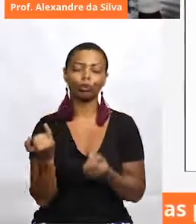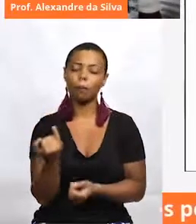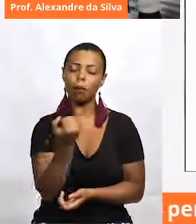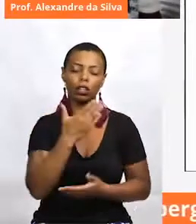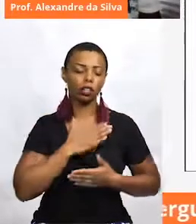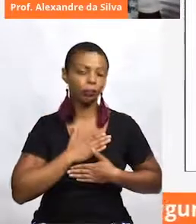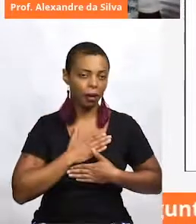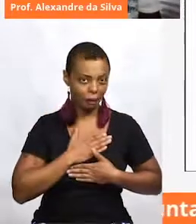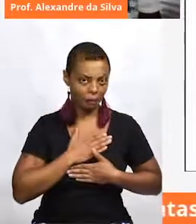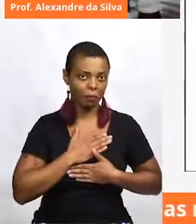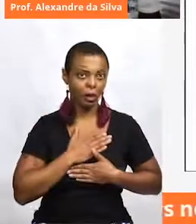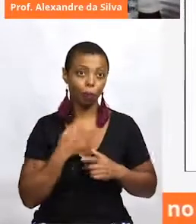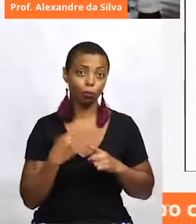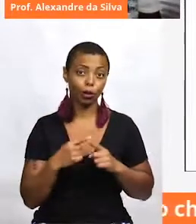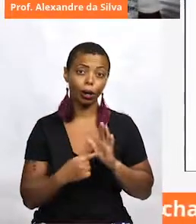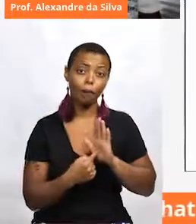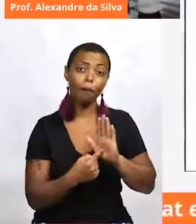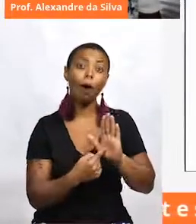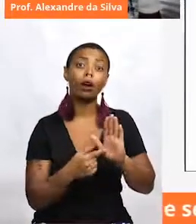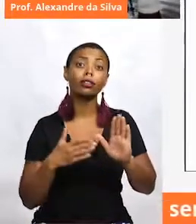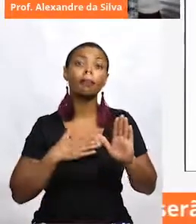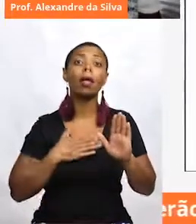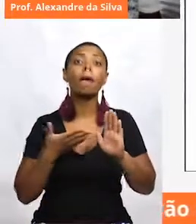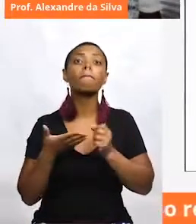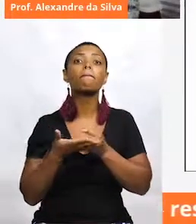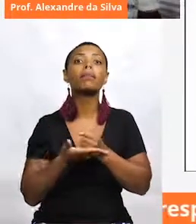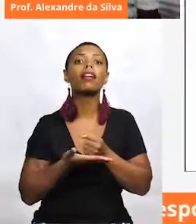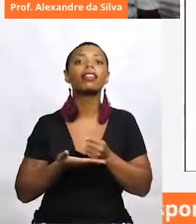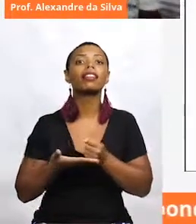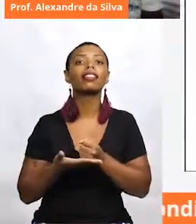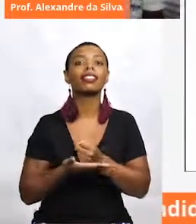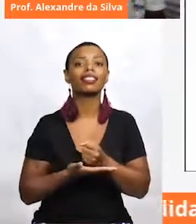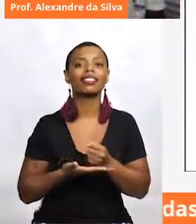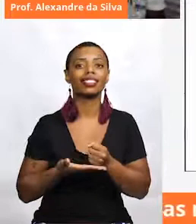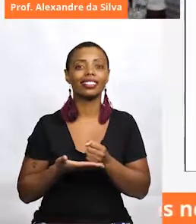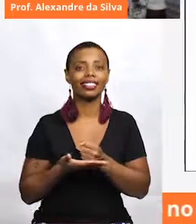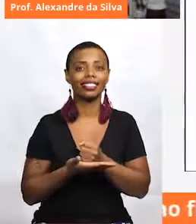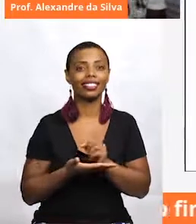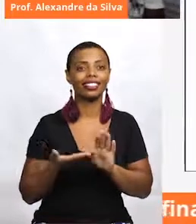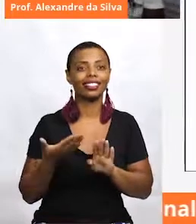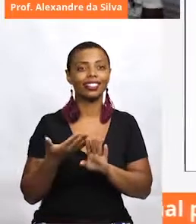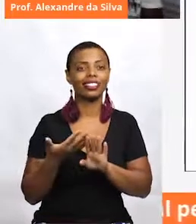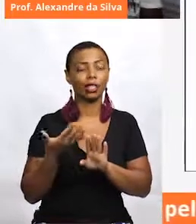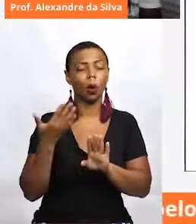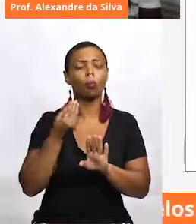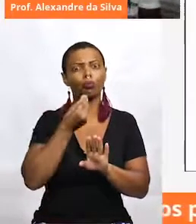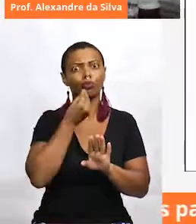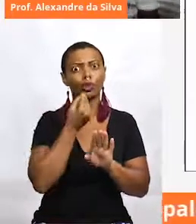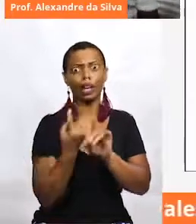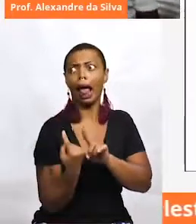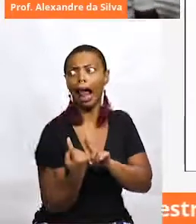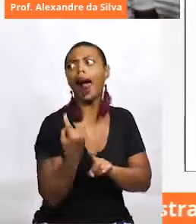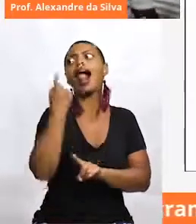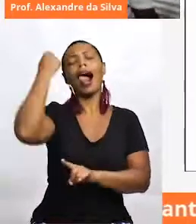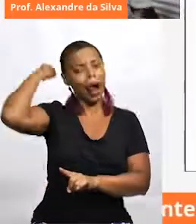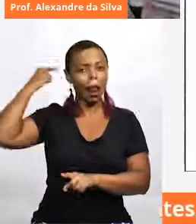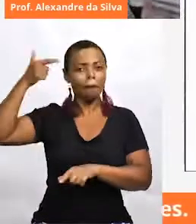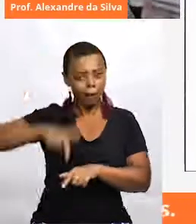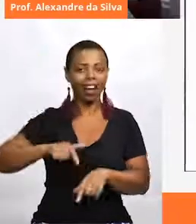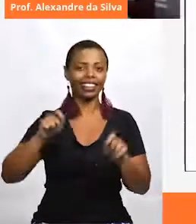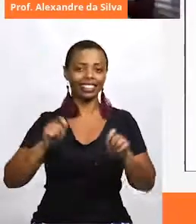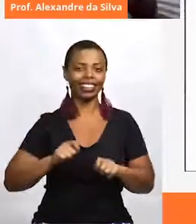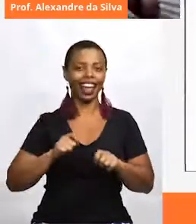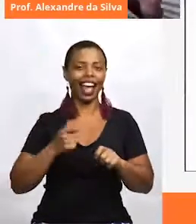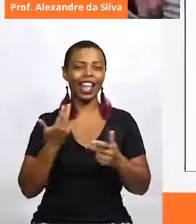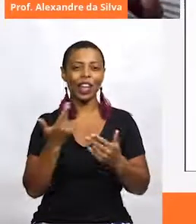importantes, porque mostra a minha base. E eu poderia até um pouco mais para trás, eu poderia fazer o